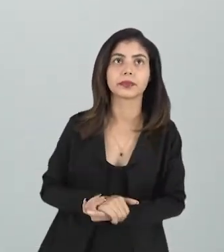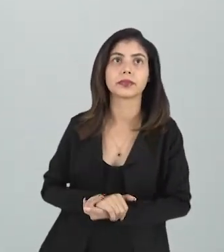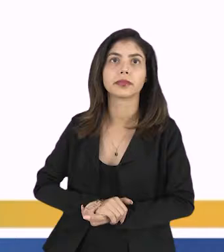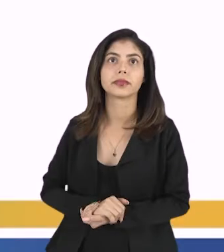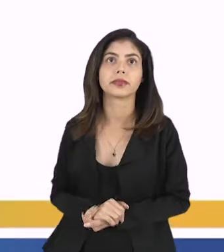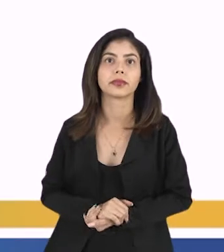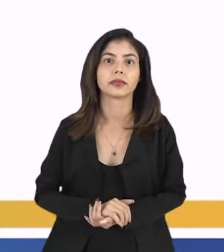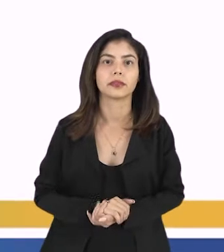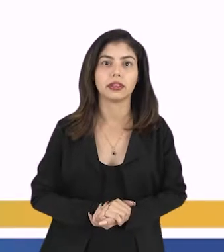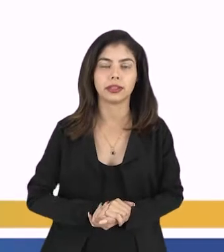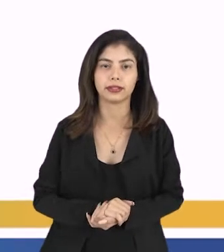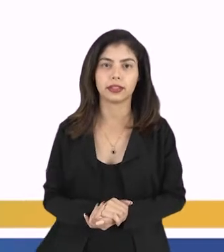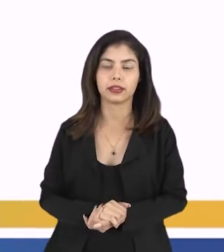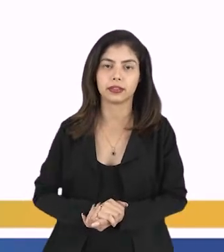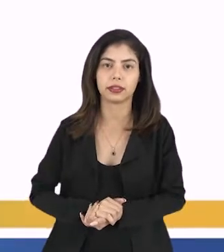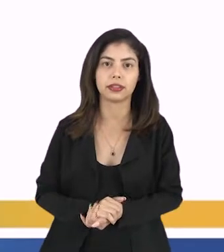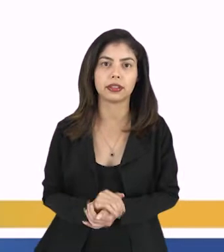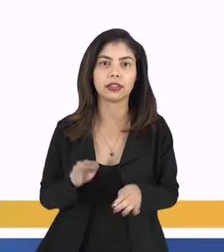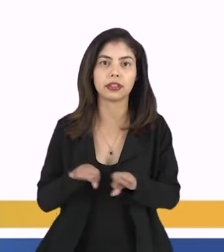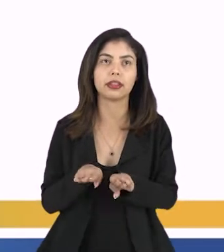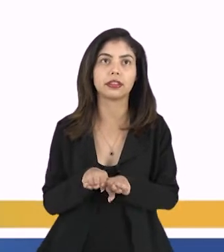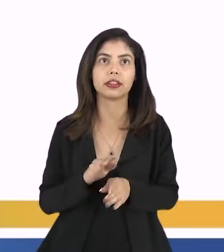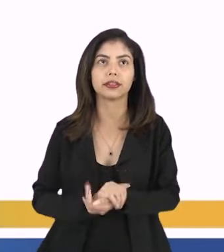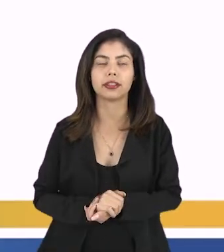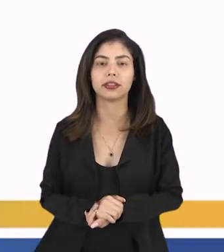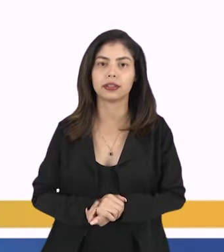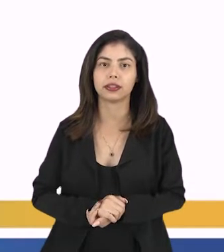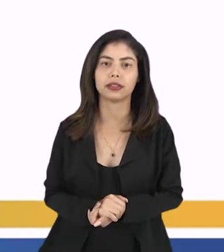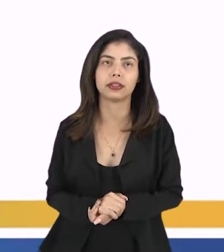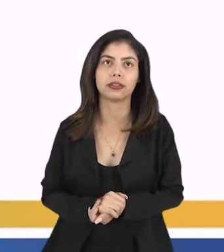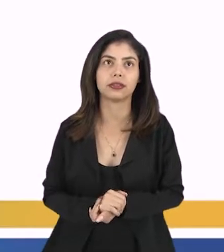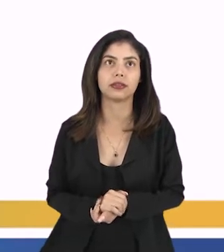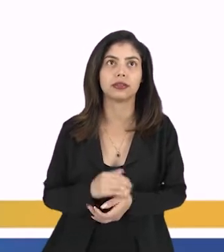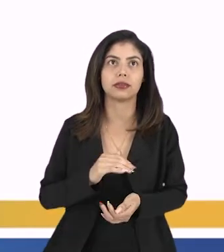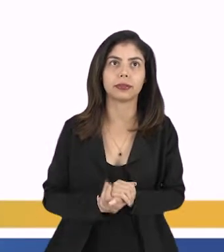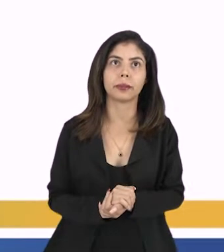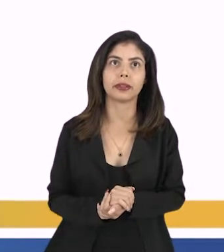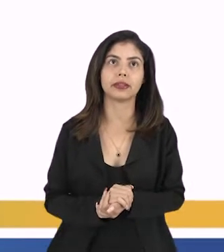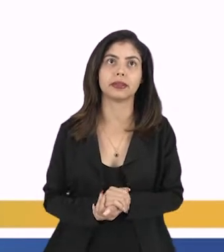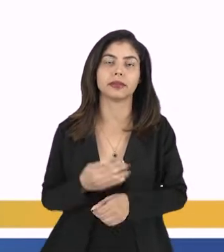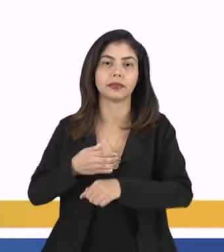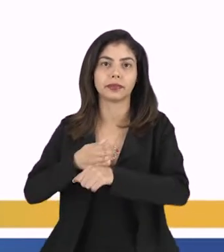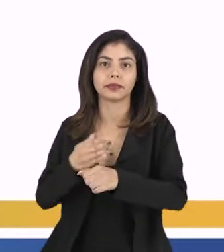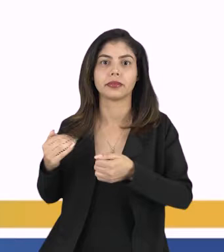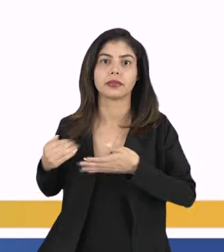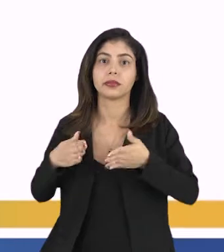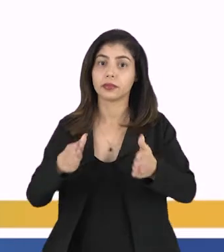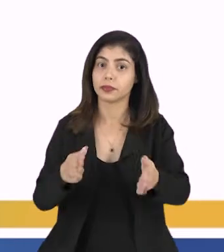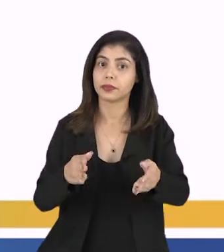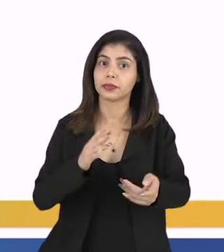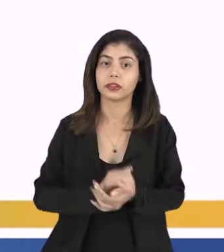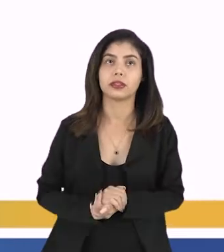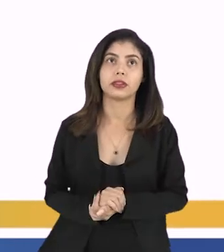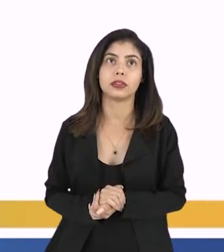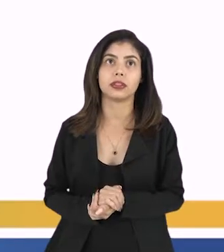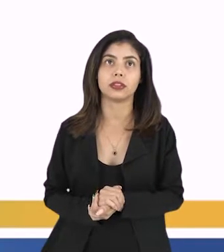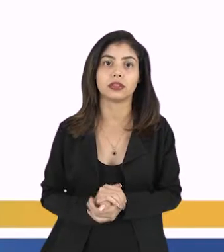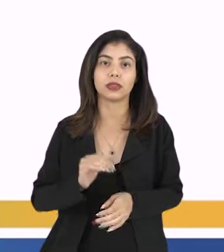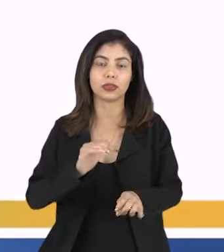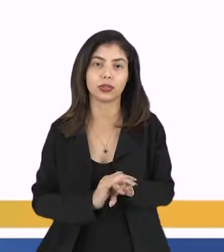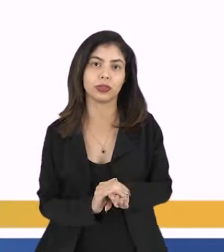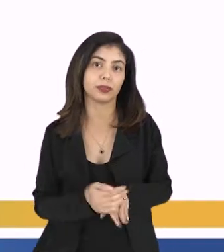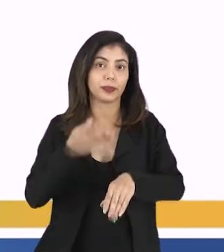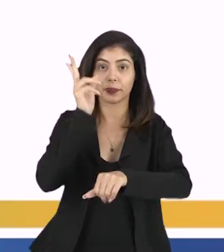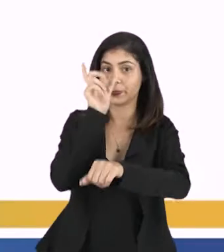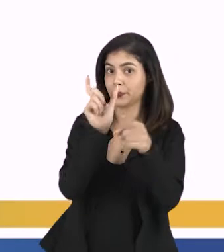com vocês e vocês nos ajudam aí na leitura, tá bom? Então vamos lá, o caminho da filosofia. Desde a intervenção